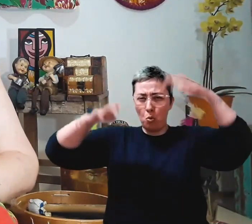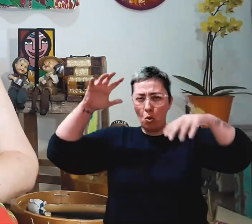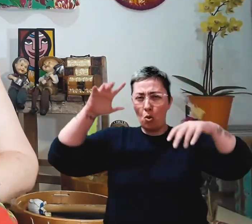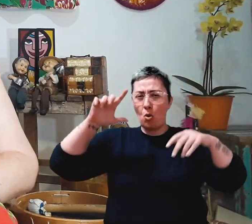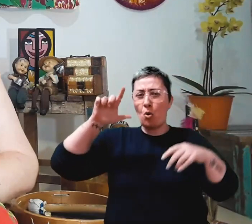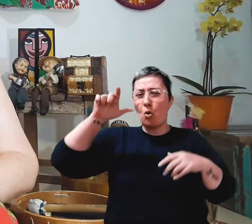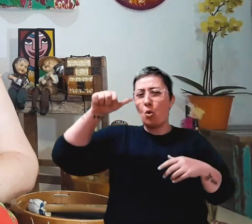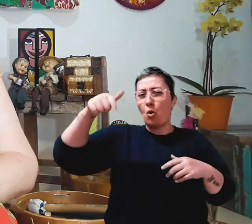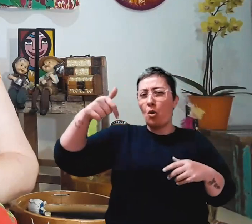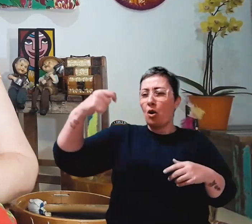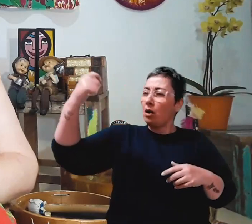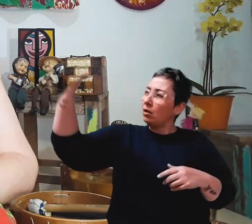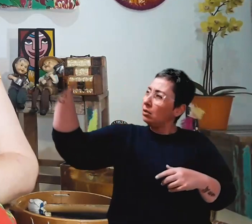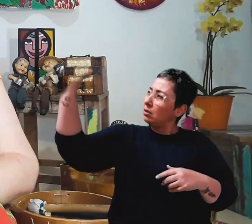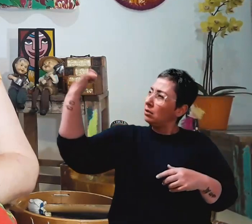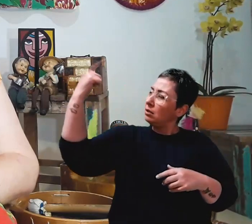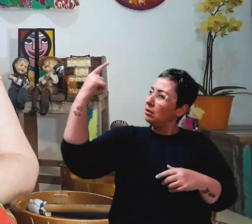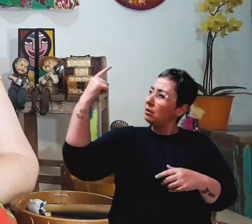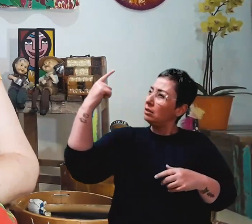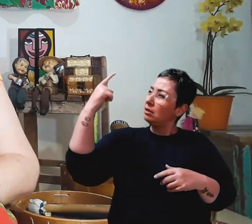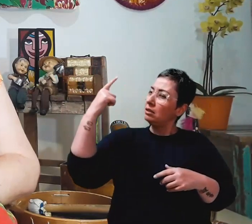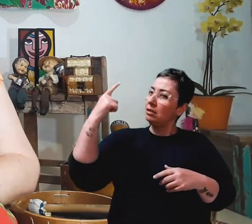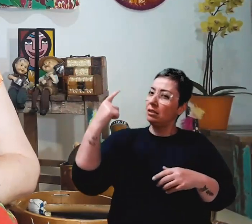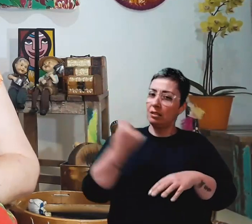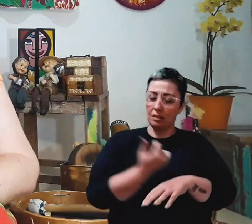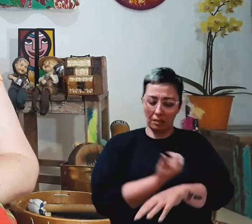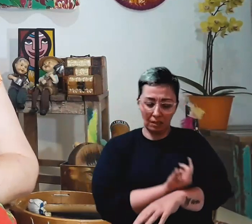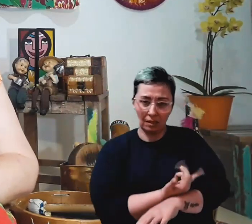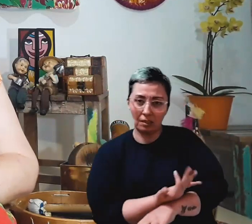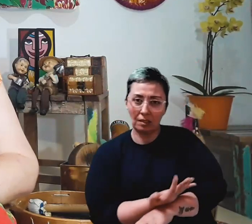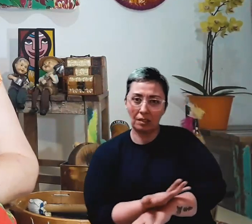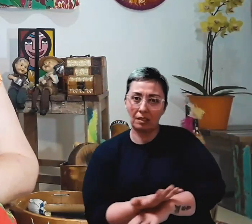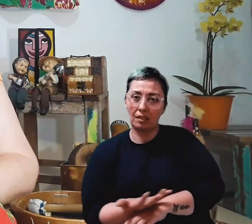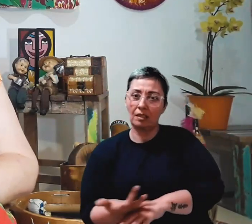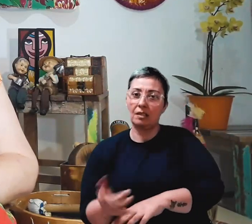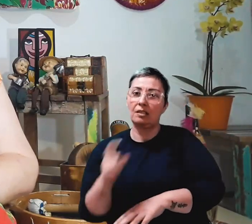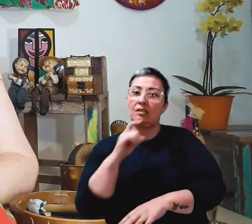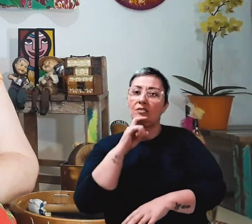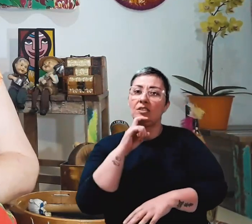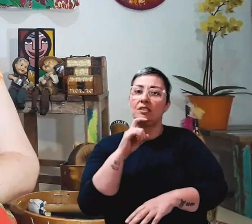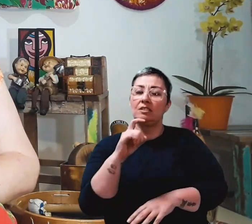o sol e o verde no chão.